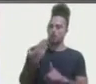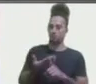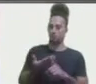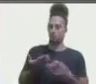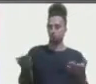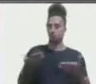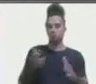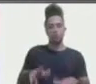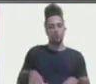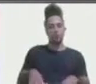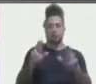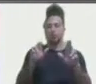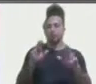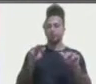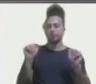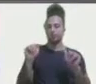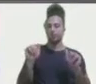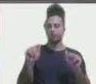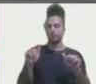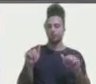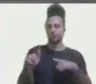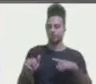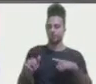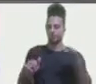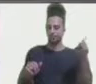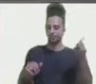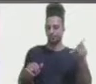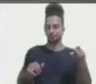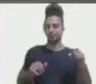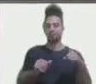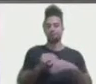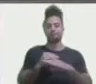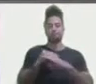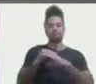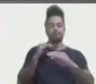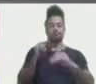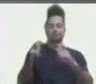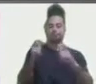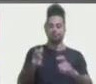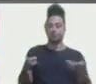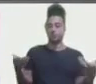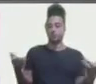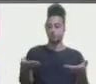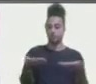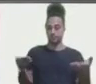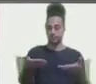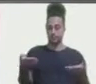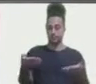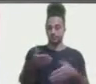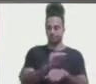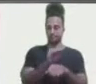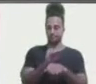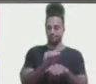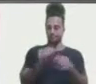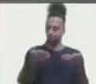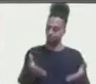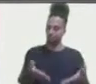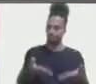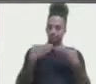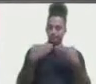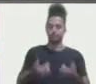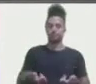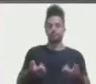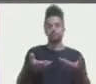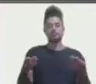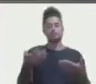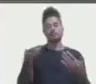teve uma calçada nesse local e agora em atendimento ao nosso pedido a gente agradece muito os proprietários também